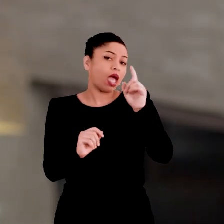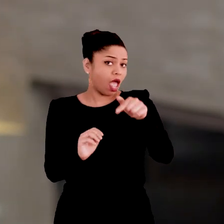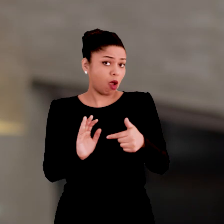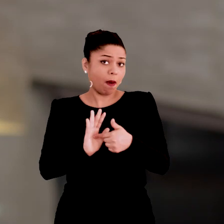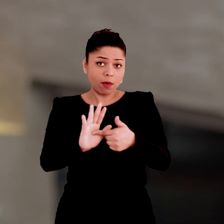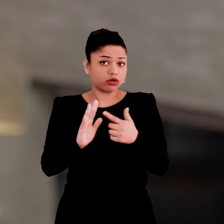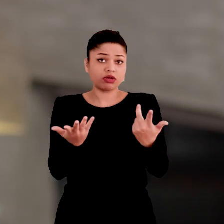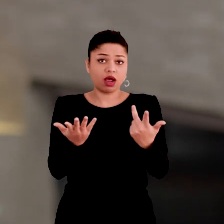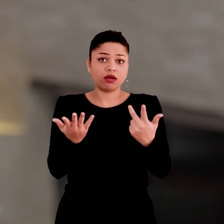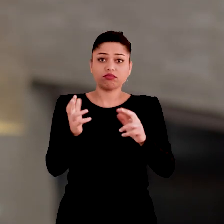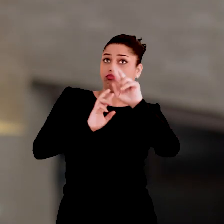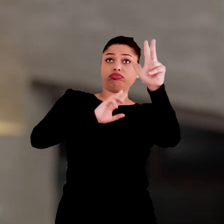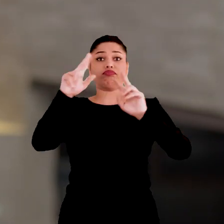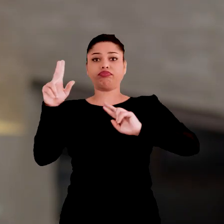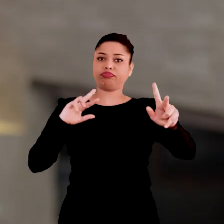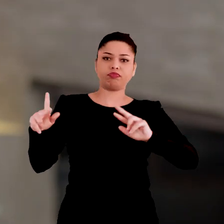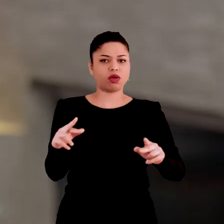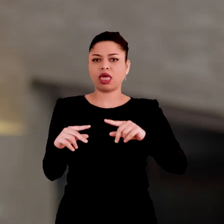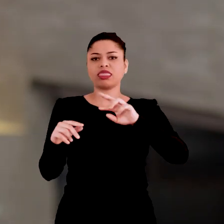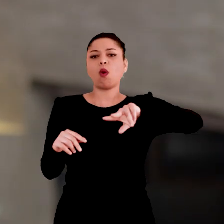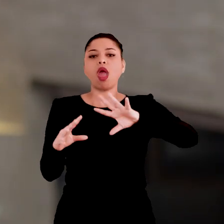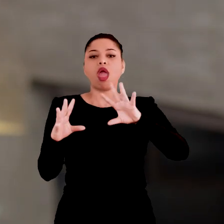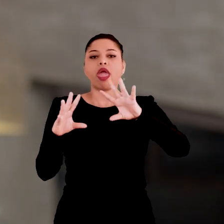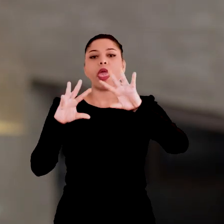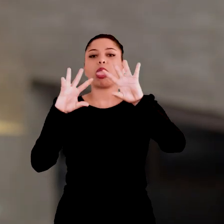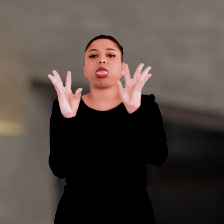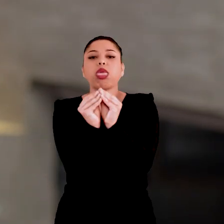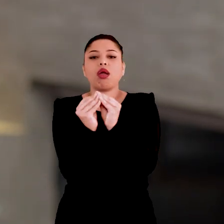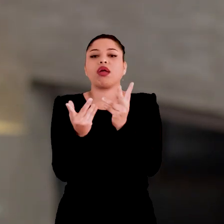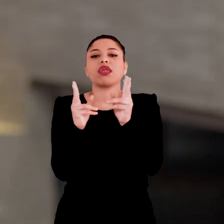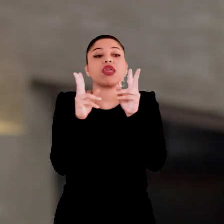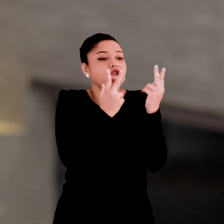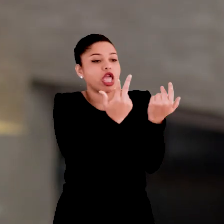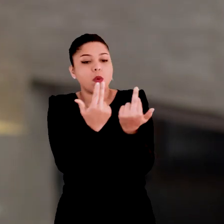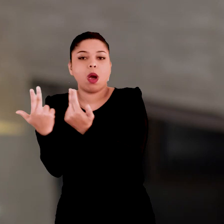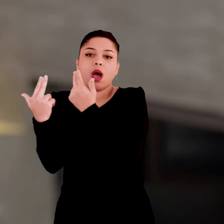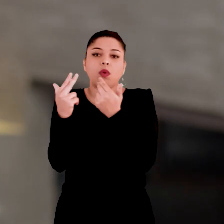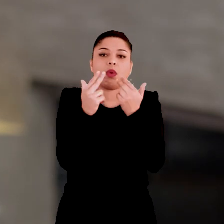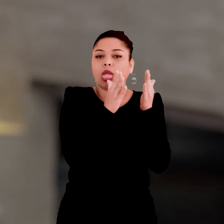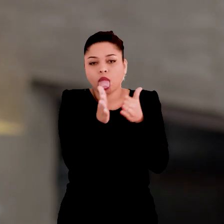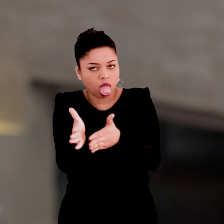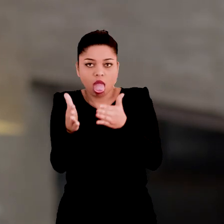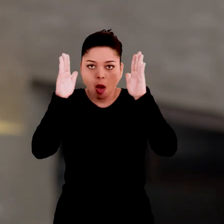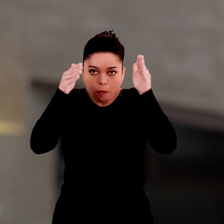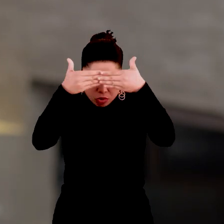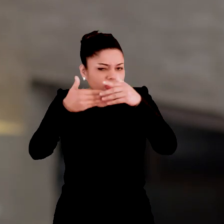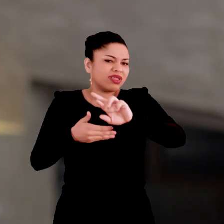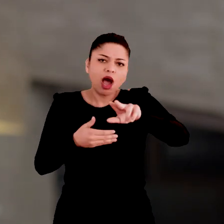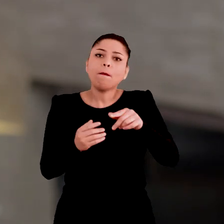amostra heterogênea, eu acho que não se constitui numa síntese de uma ideia muito fechada, mas